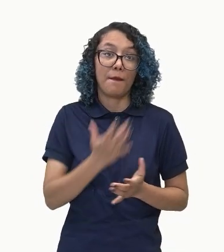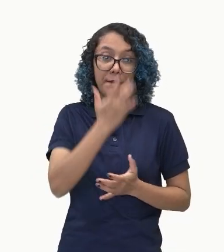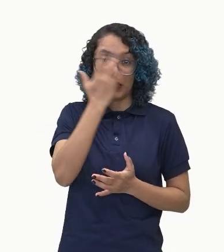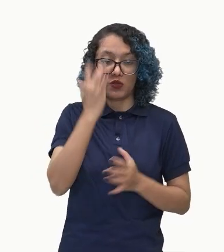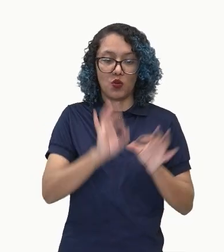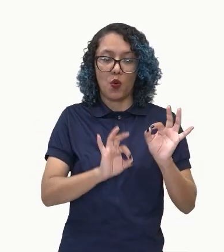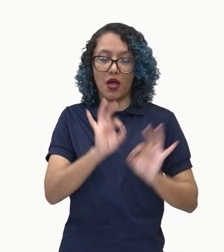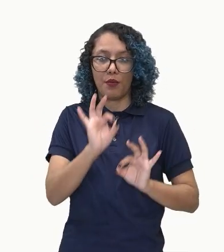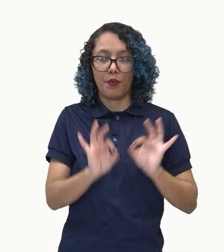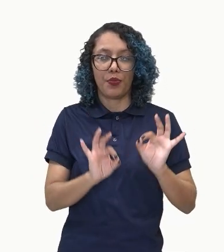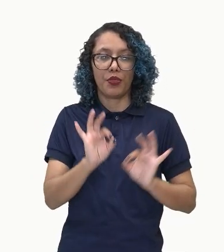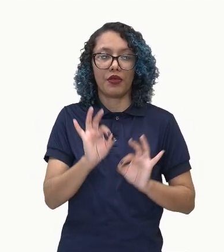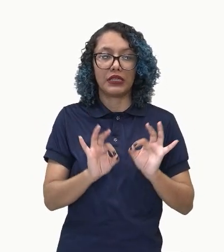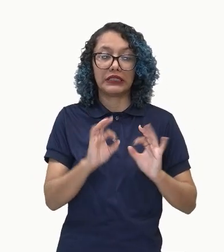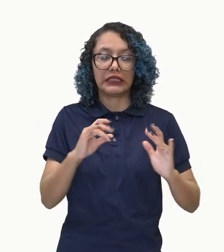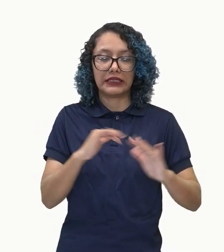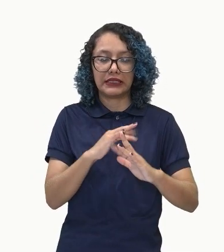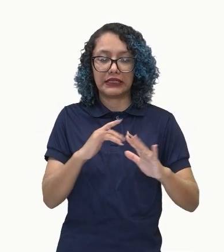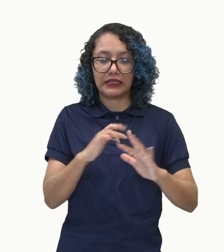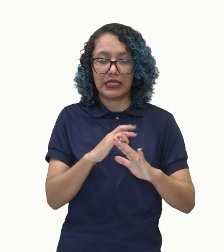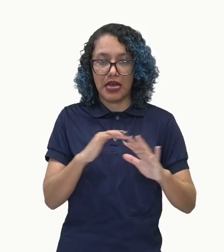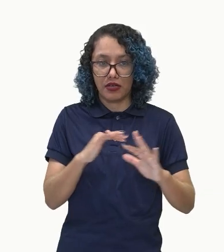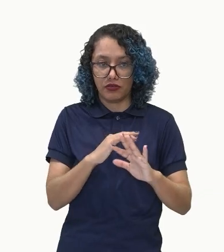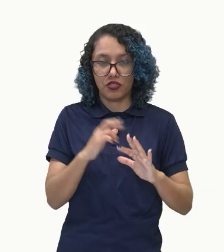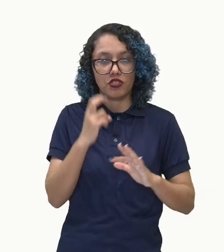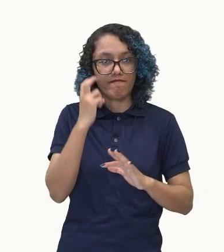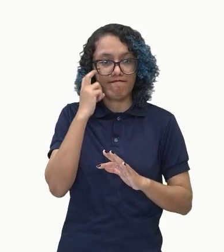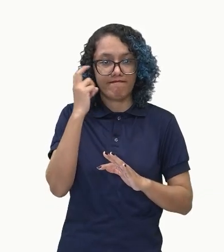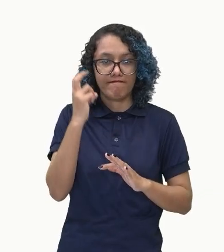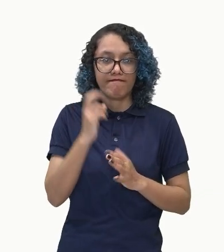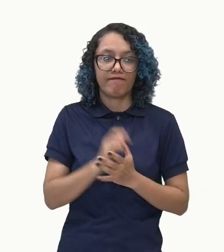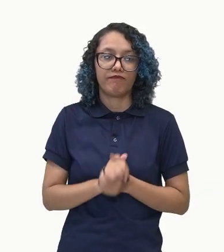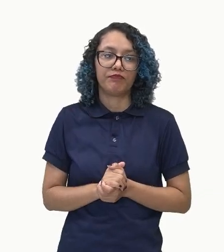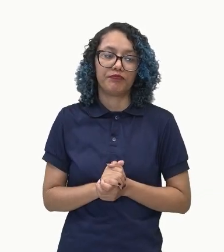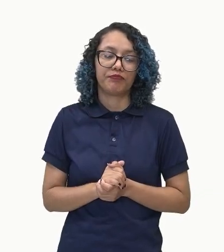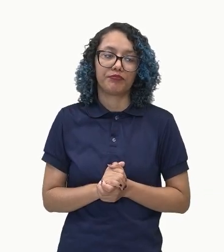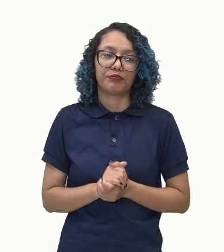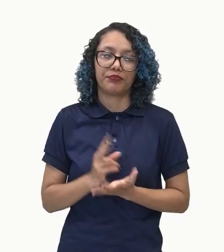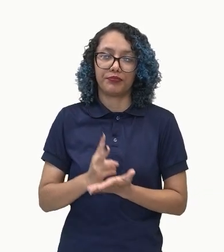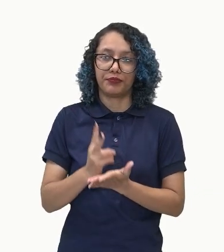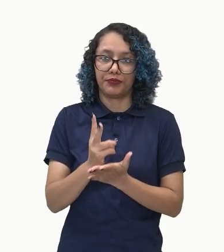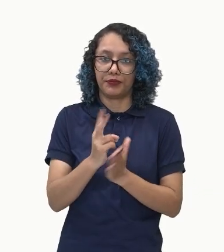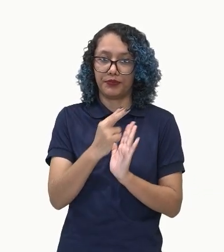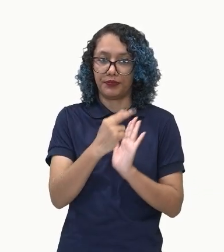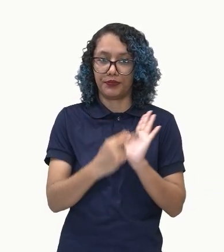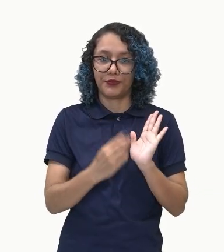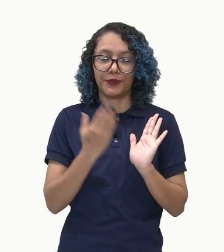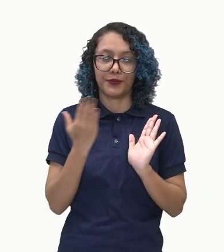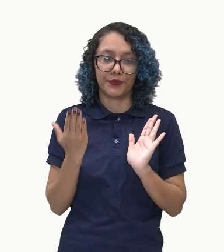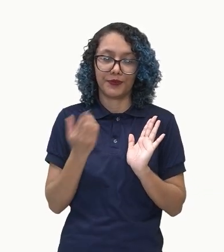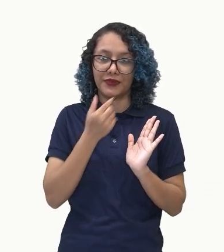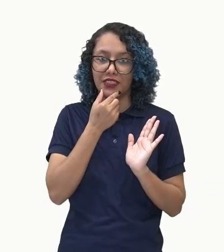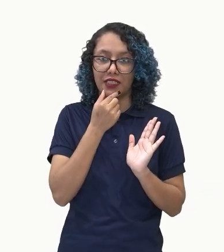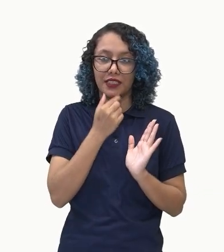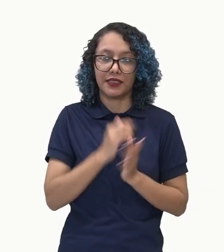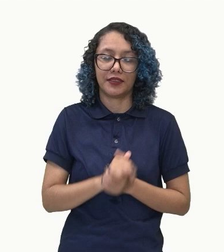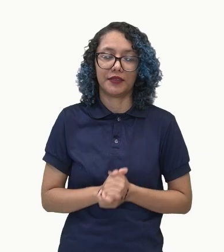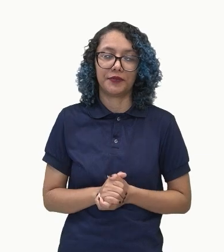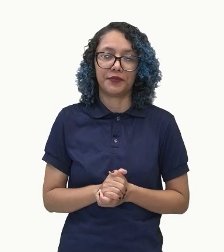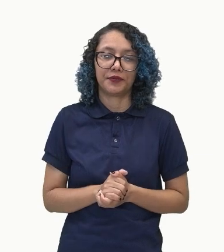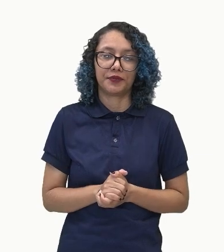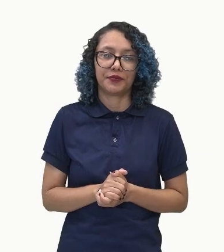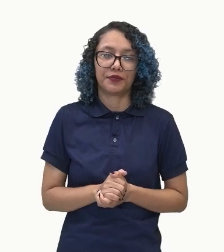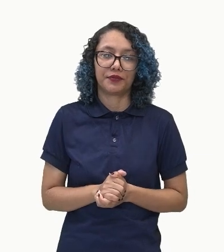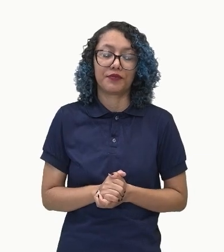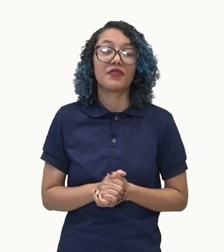que planeja cidades inteligentes. Cities are bigger and technology is everywhere. Então,